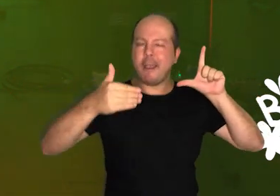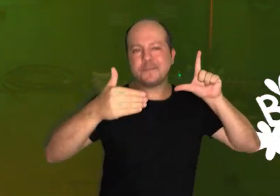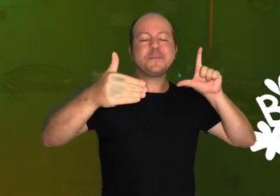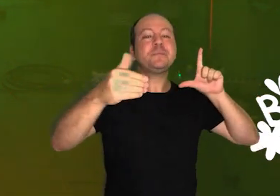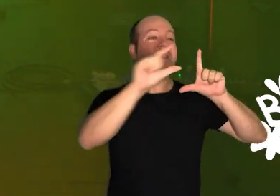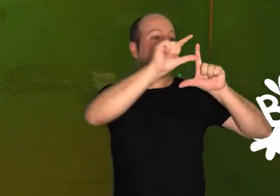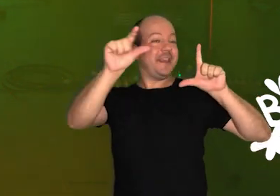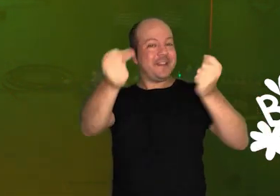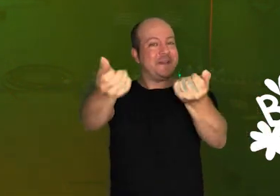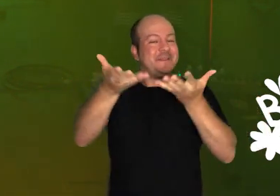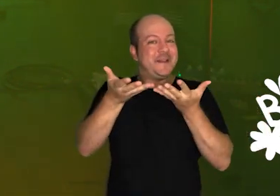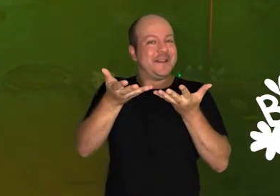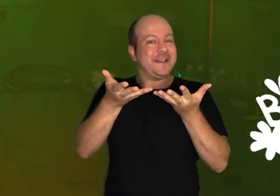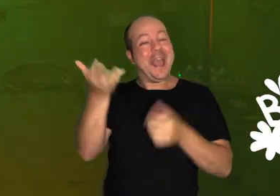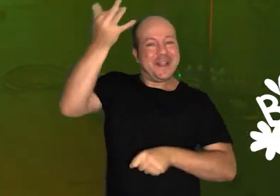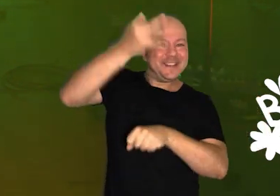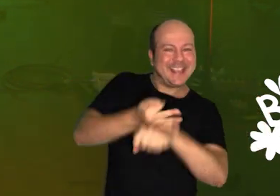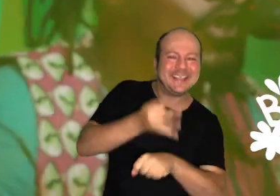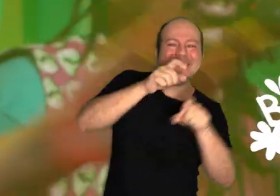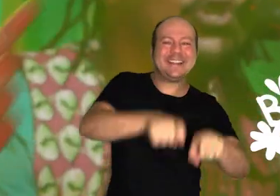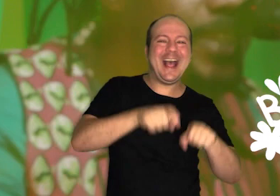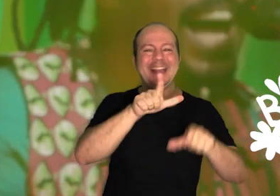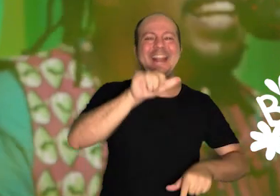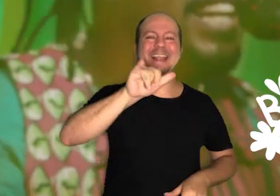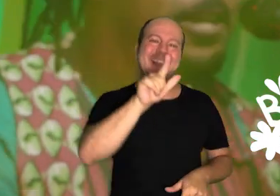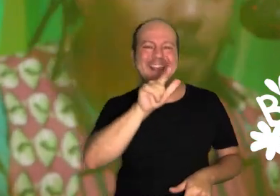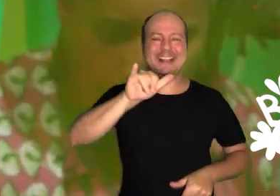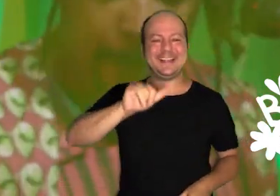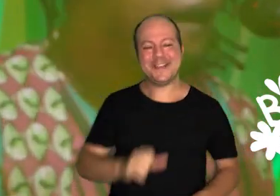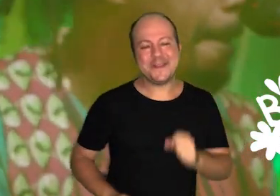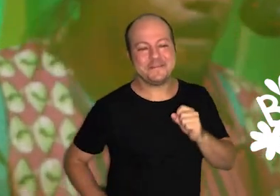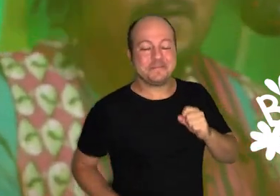entrada. Bem-vindo às férias no sítio da Lili.